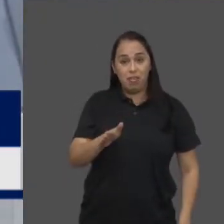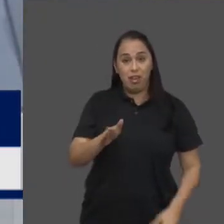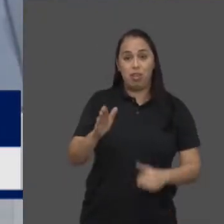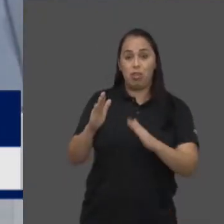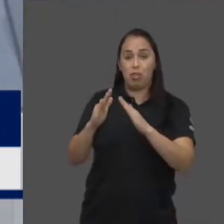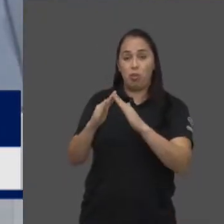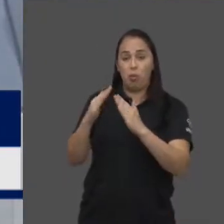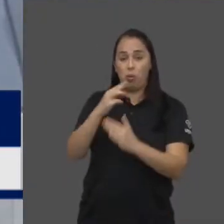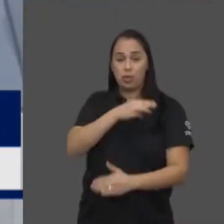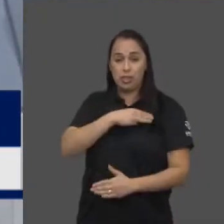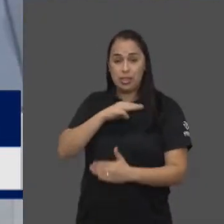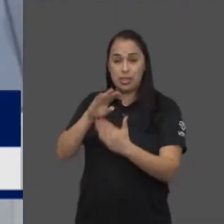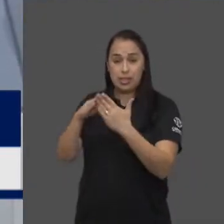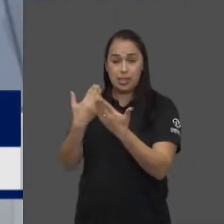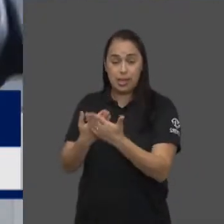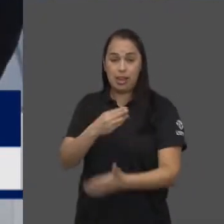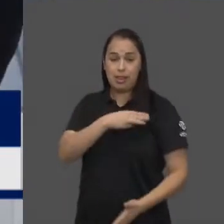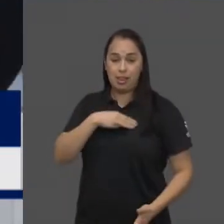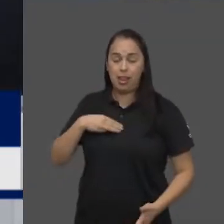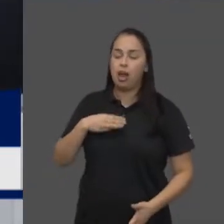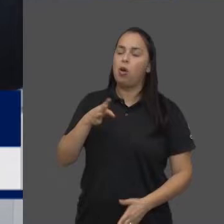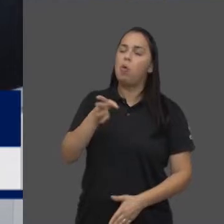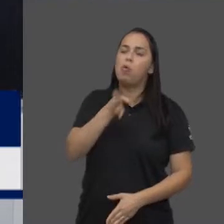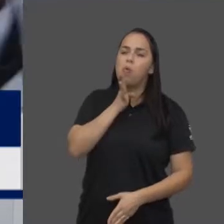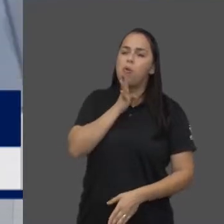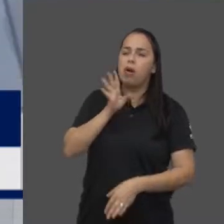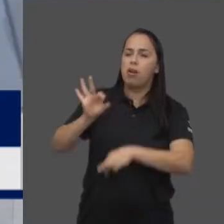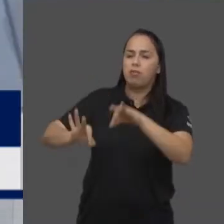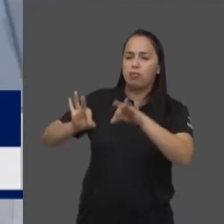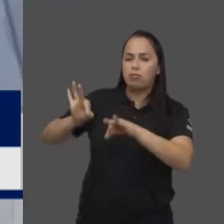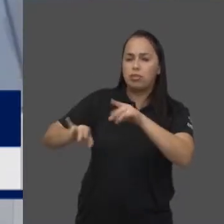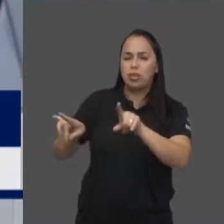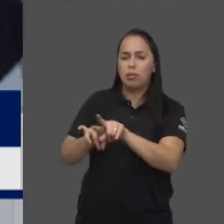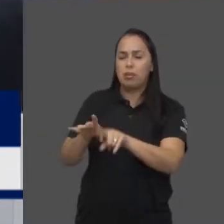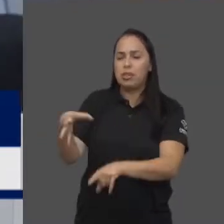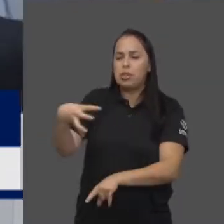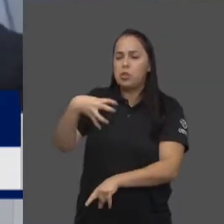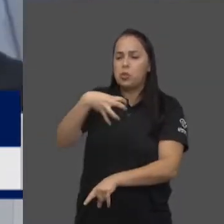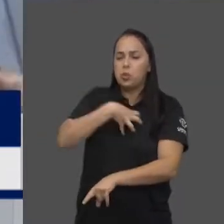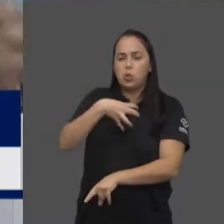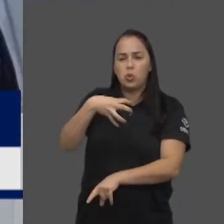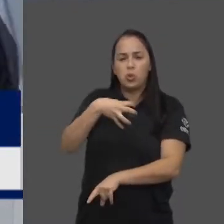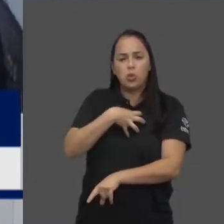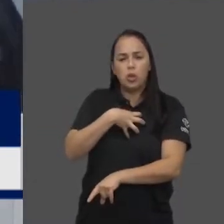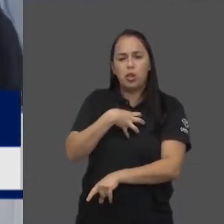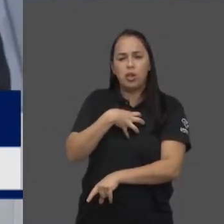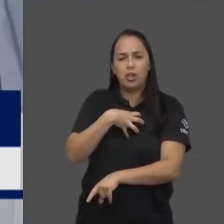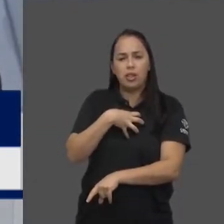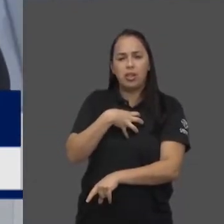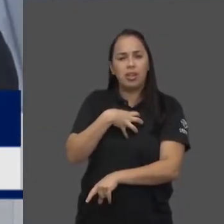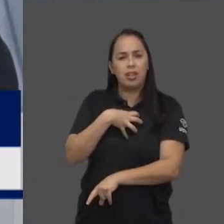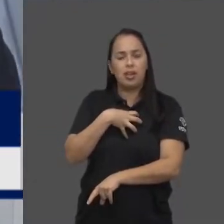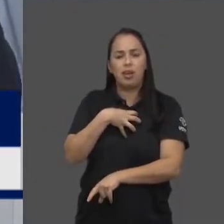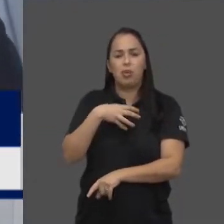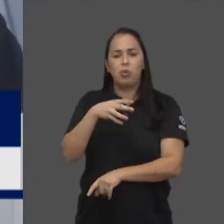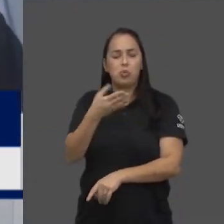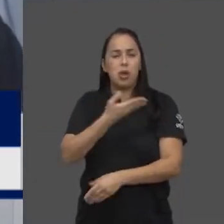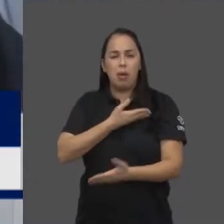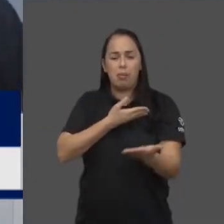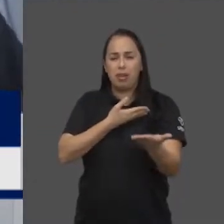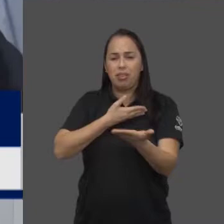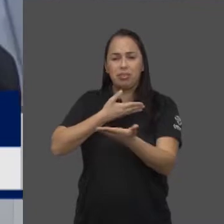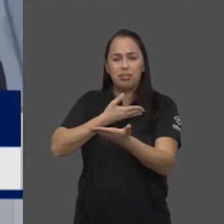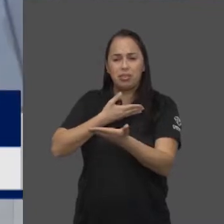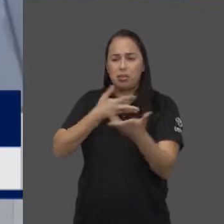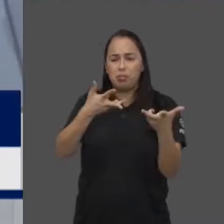no SENAI é poder entrar no laboratório poder conhecer a oficina sentir né